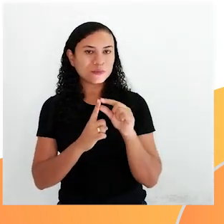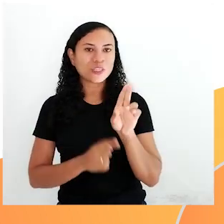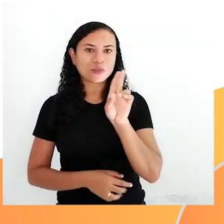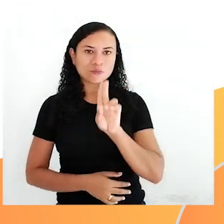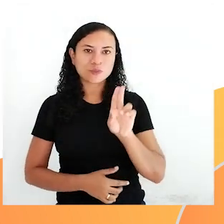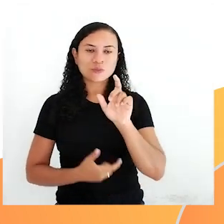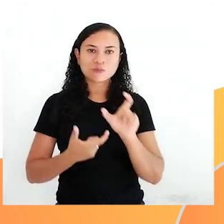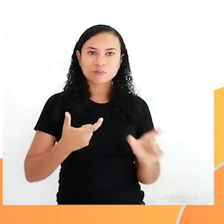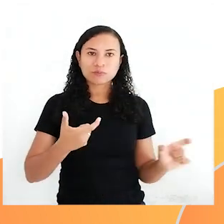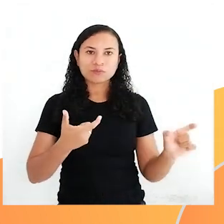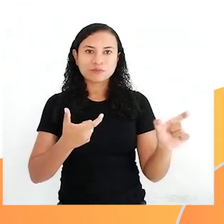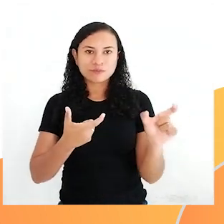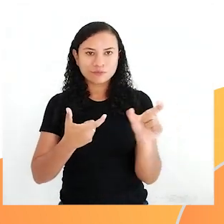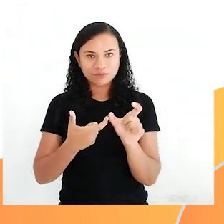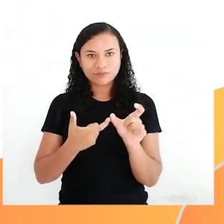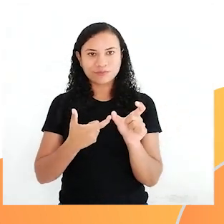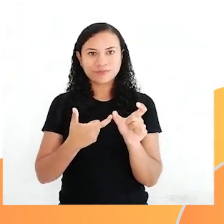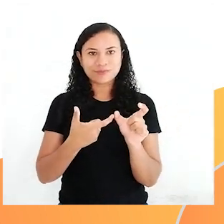de sufixo